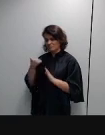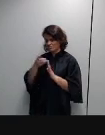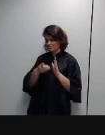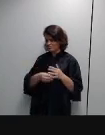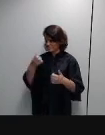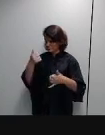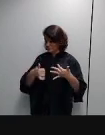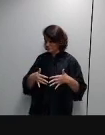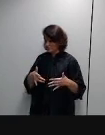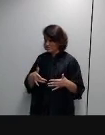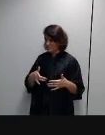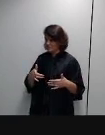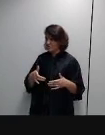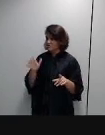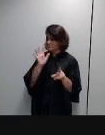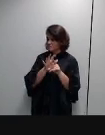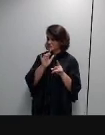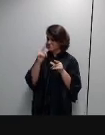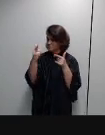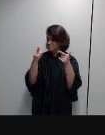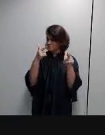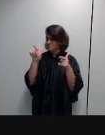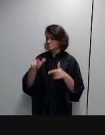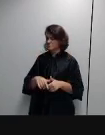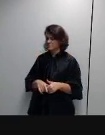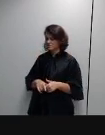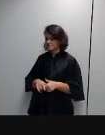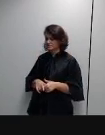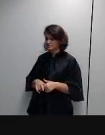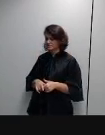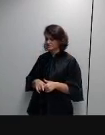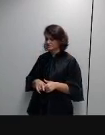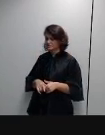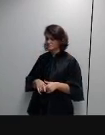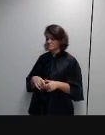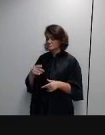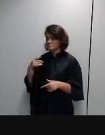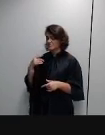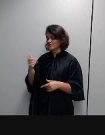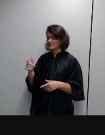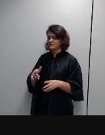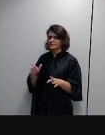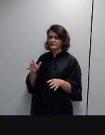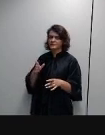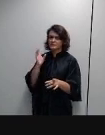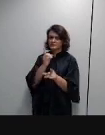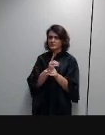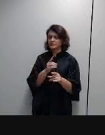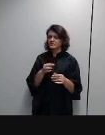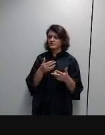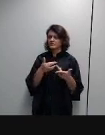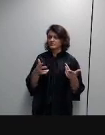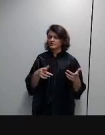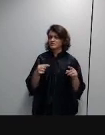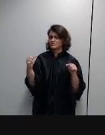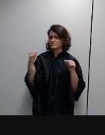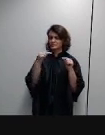na saúde/e que a verificação da coincidência dos objetos outras pretensões